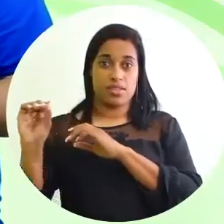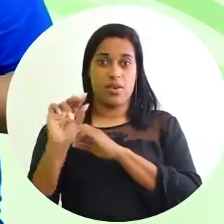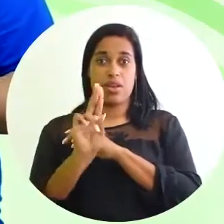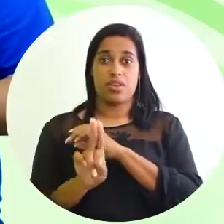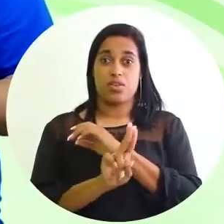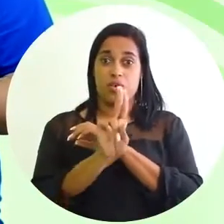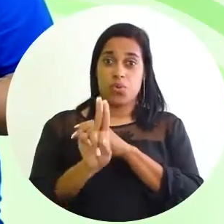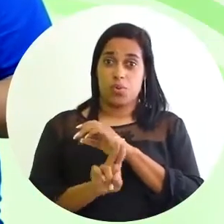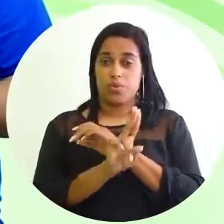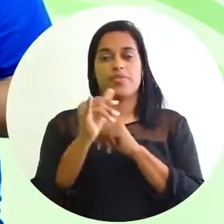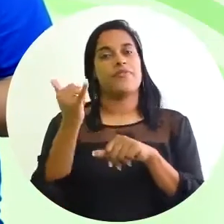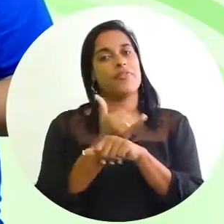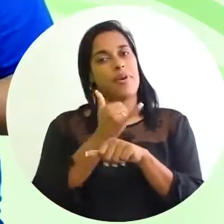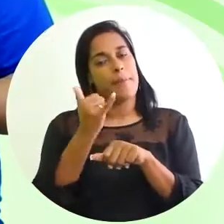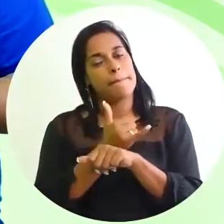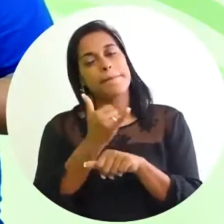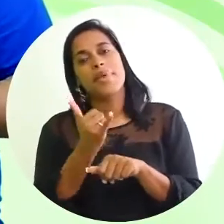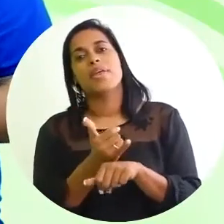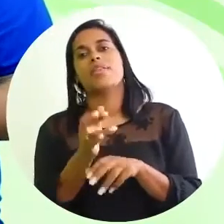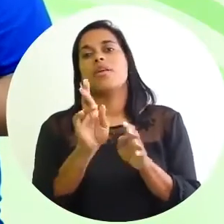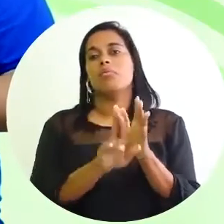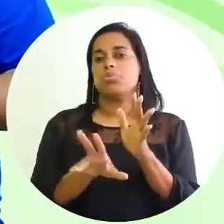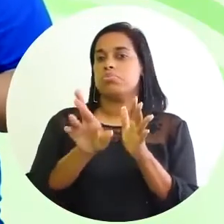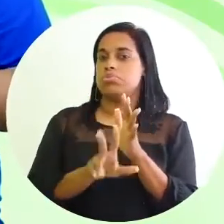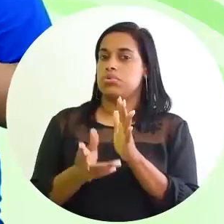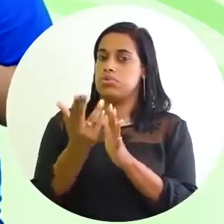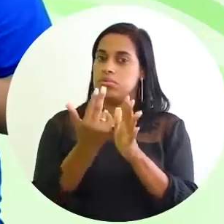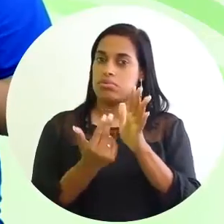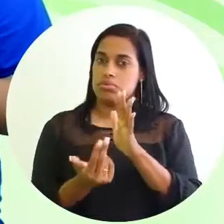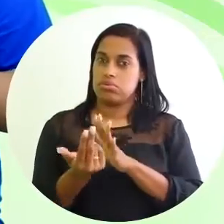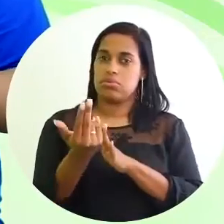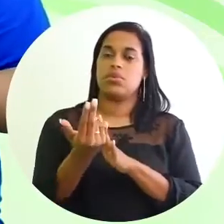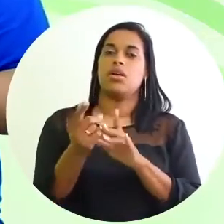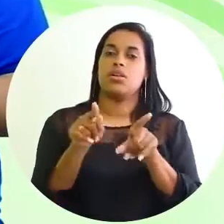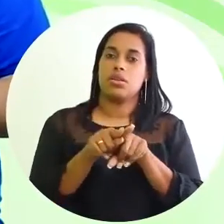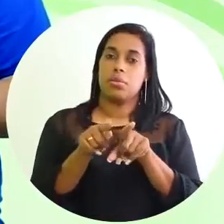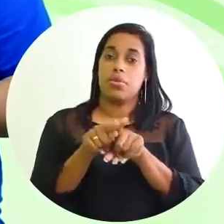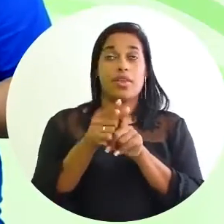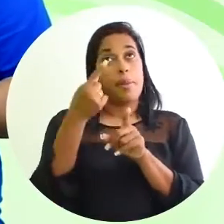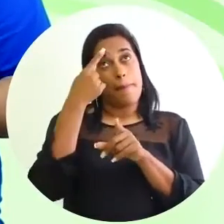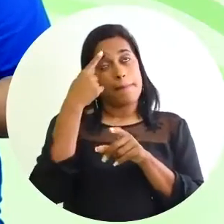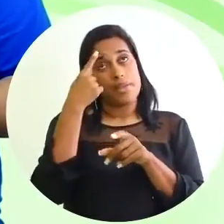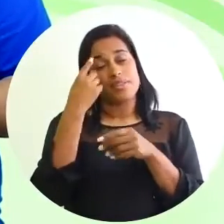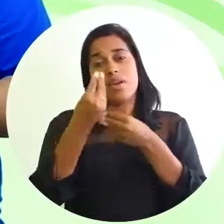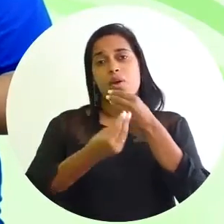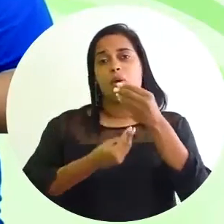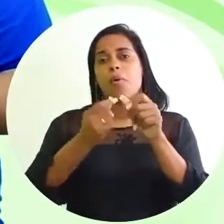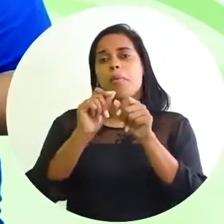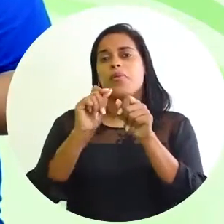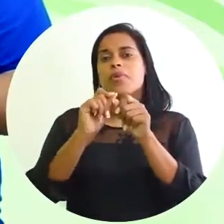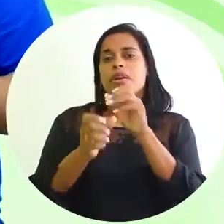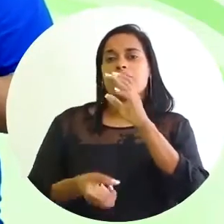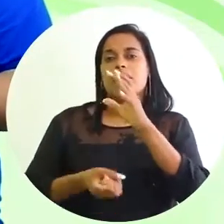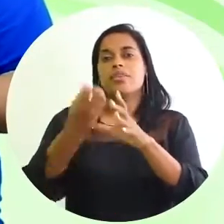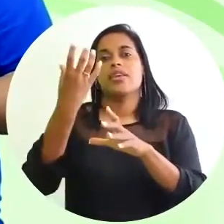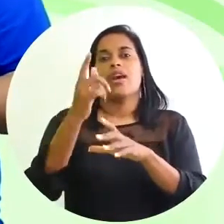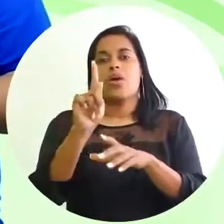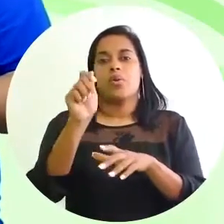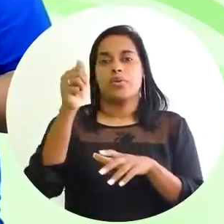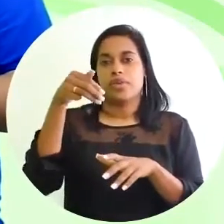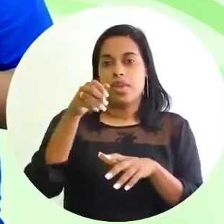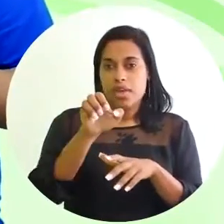utilize mecânicas, elementos, o processo de game thinking, ou seja, de pensar como fazer um game, para